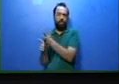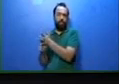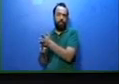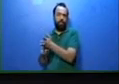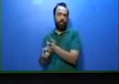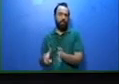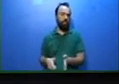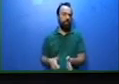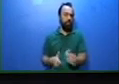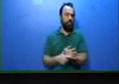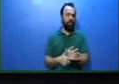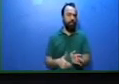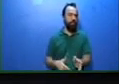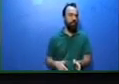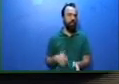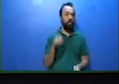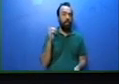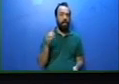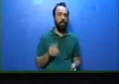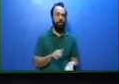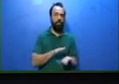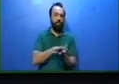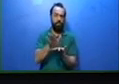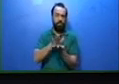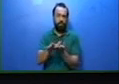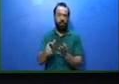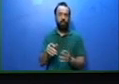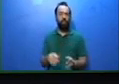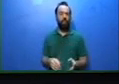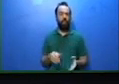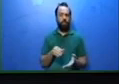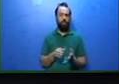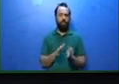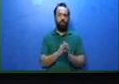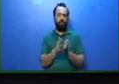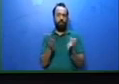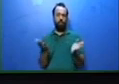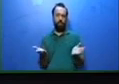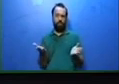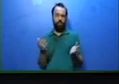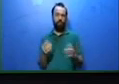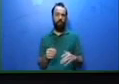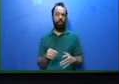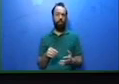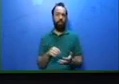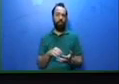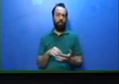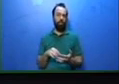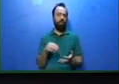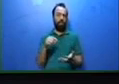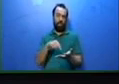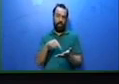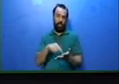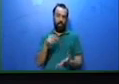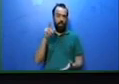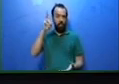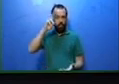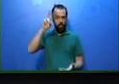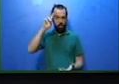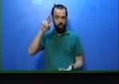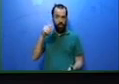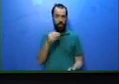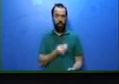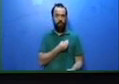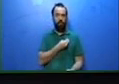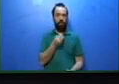em que conta histórias da sua vida e que Laerte Coutinho elogiou como sendo o